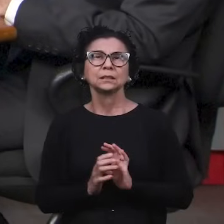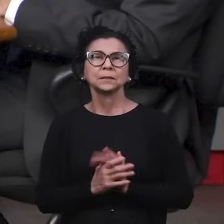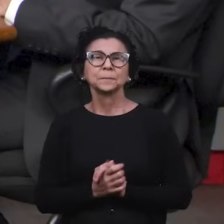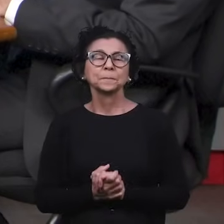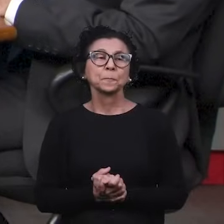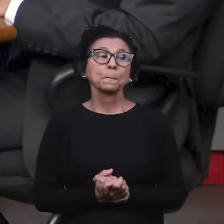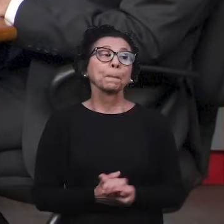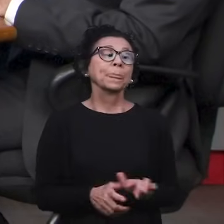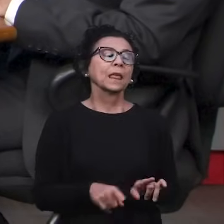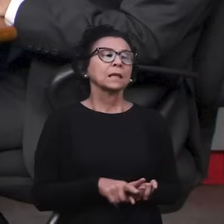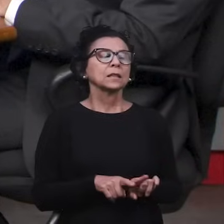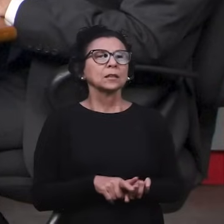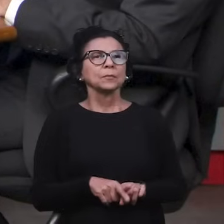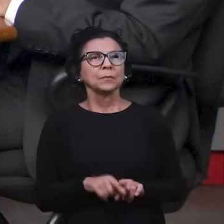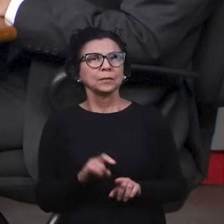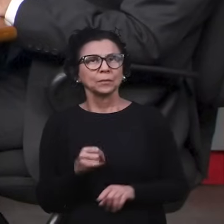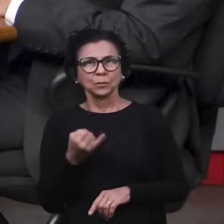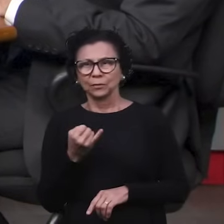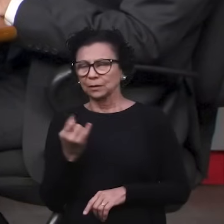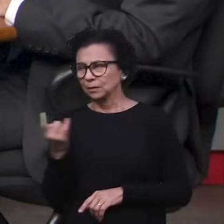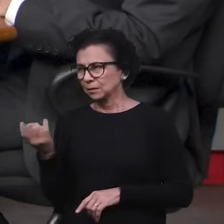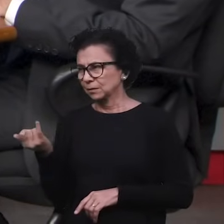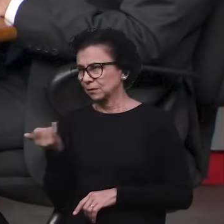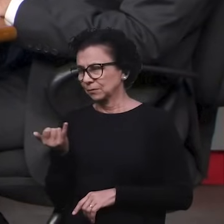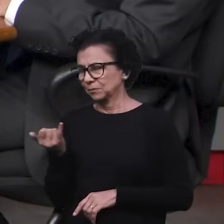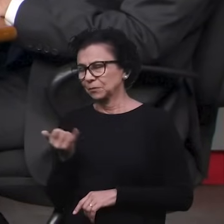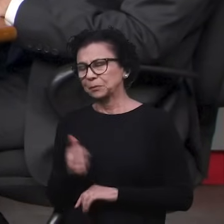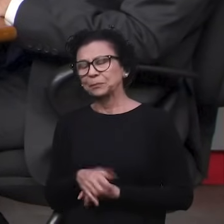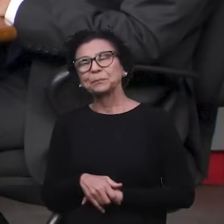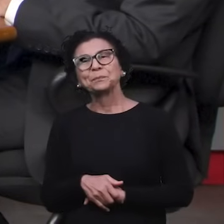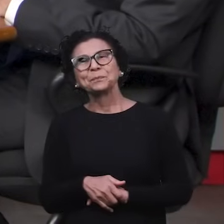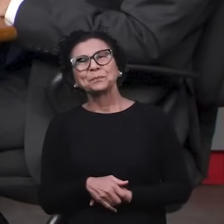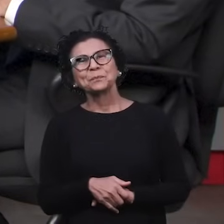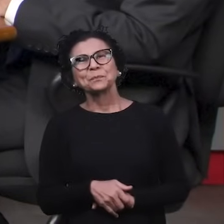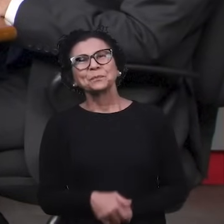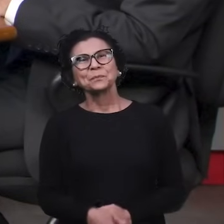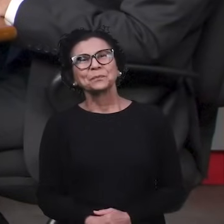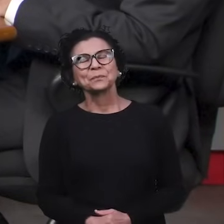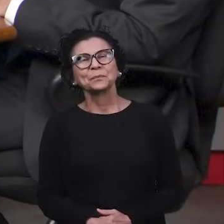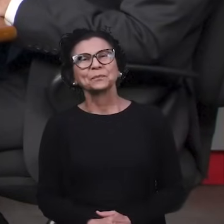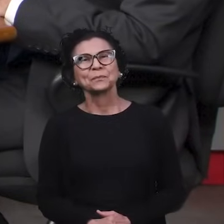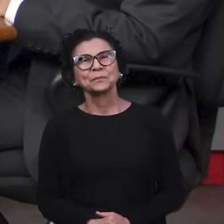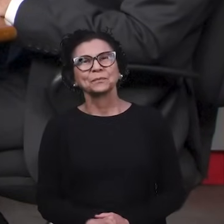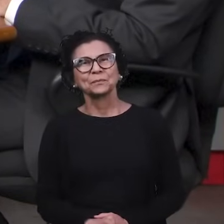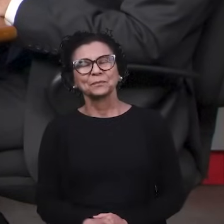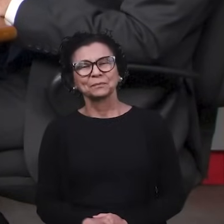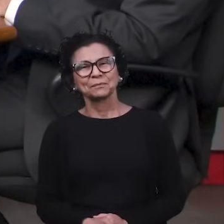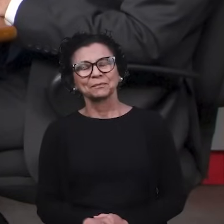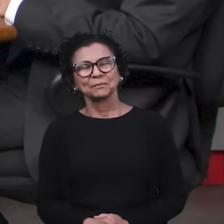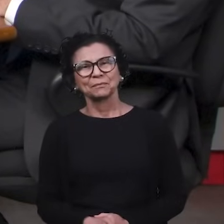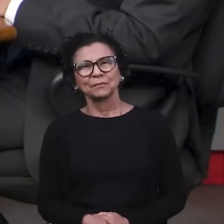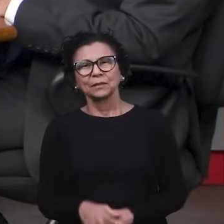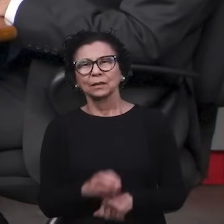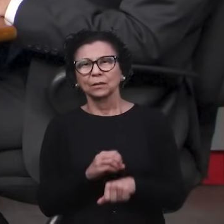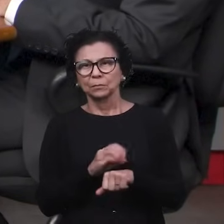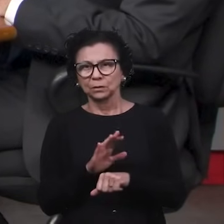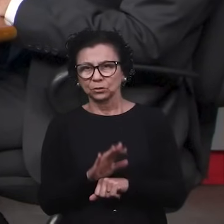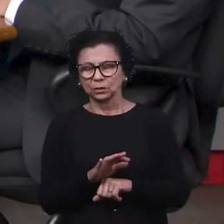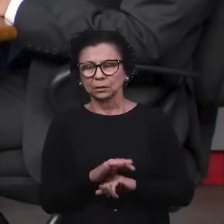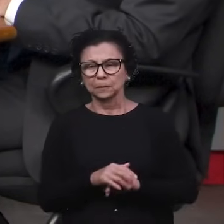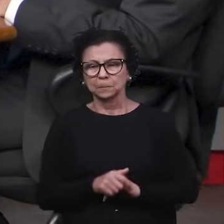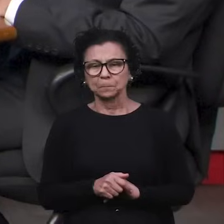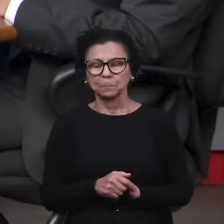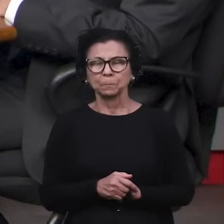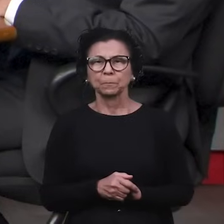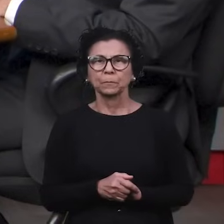disso, né? Aproveitando que o pastor Luiz Fernando citou isso, apenas a questão de recomendação. Porque